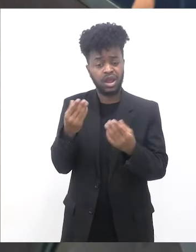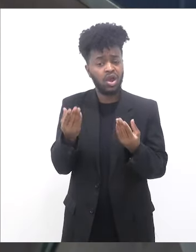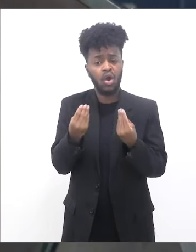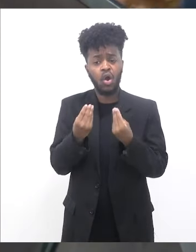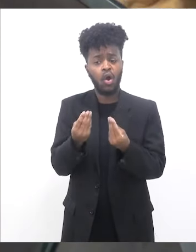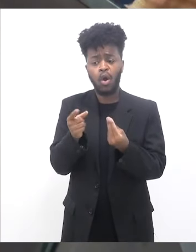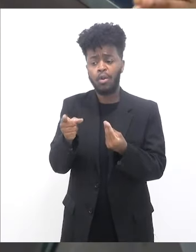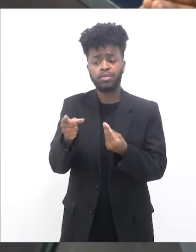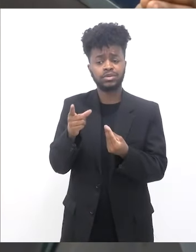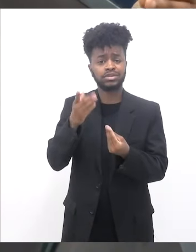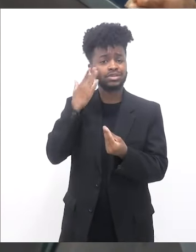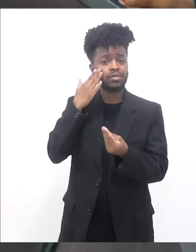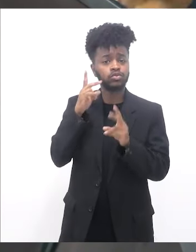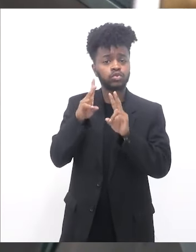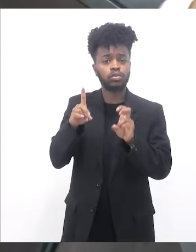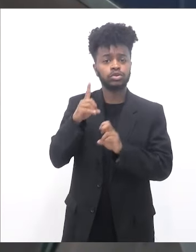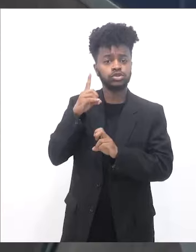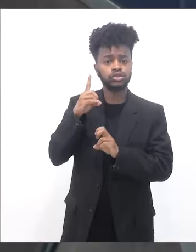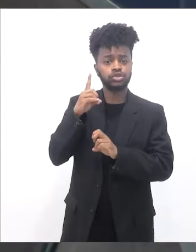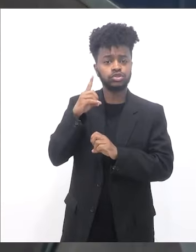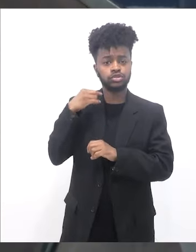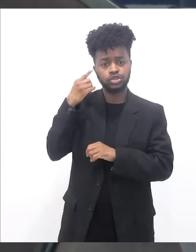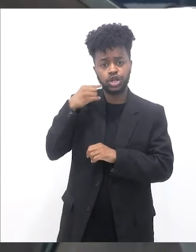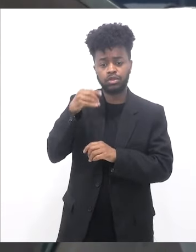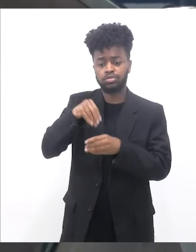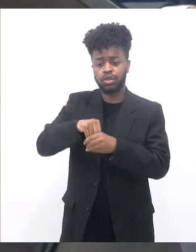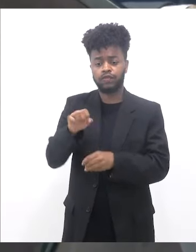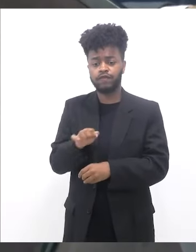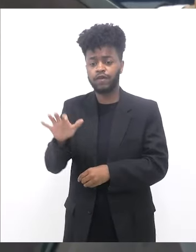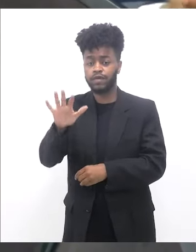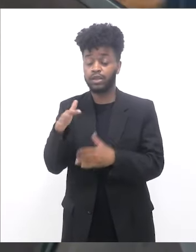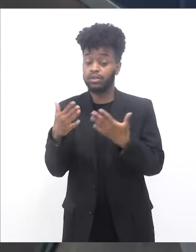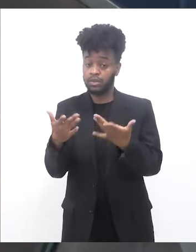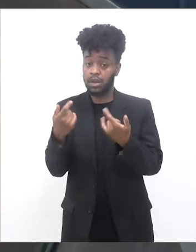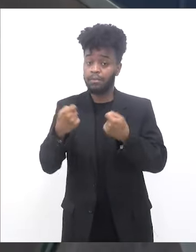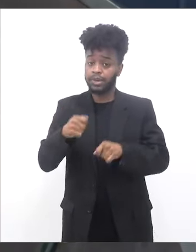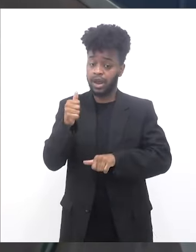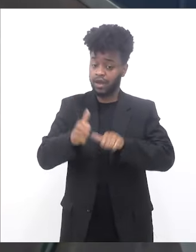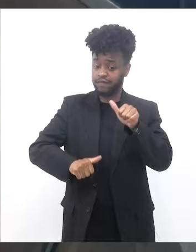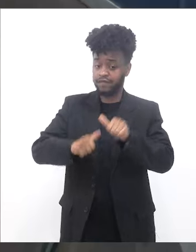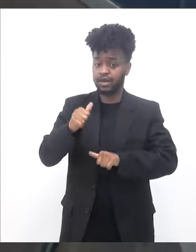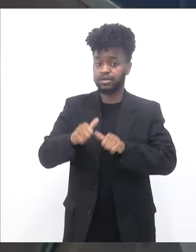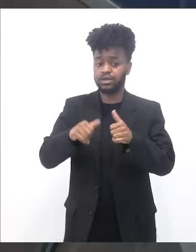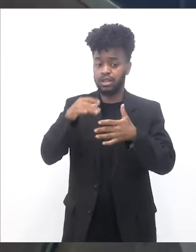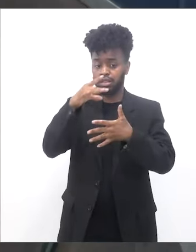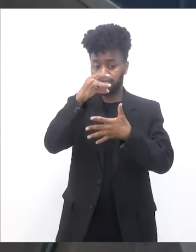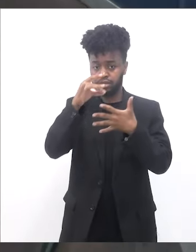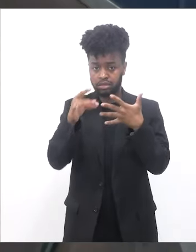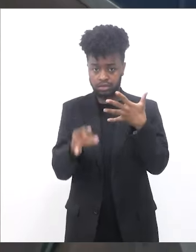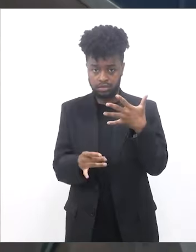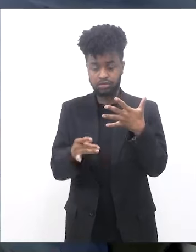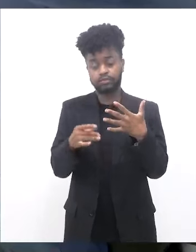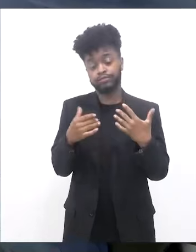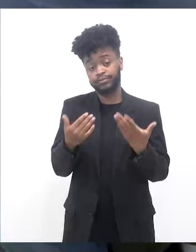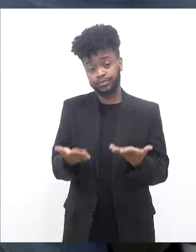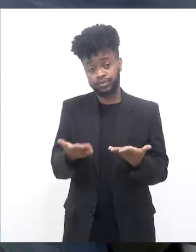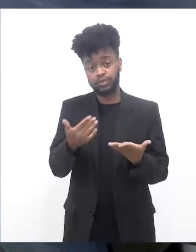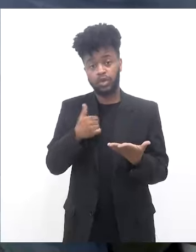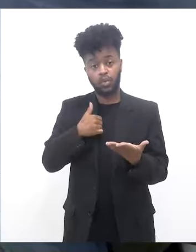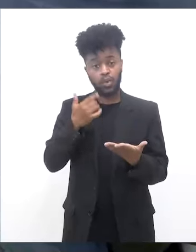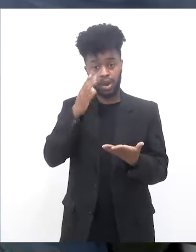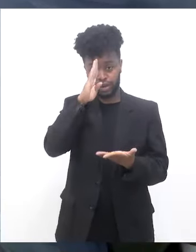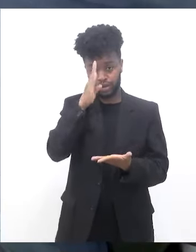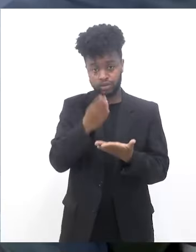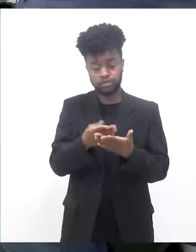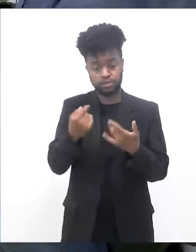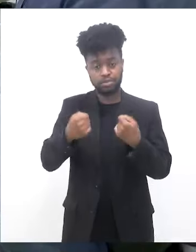vulnerabilizadas, como é que é o direito numa comunidade? Isso aí. Então, a gente tem que analisar todas as circunstâncias. Então, eu